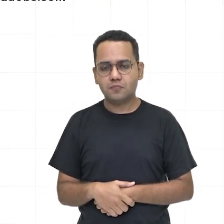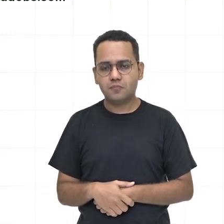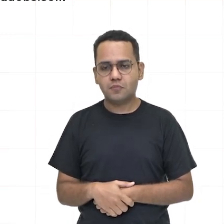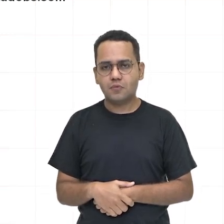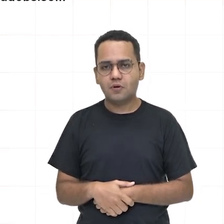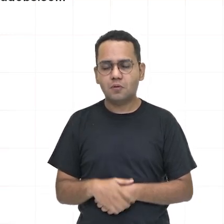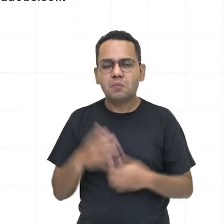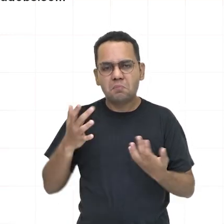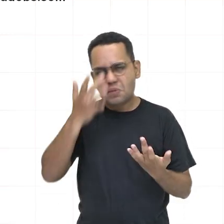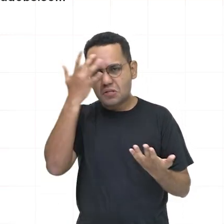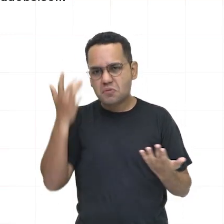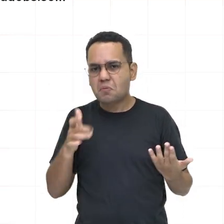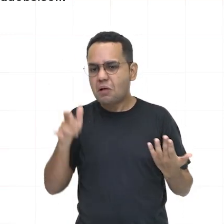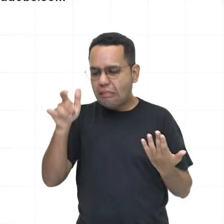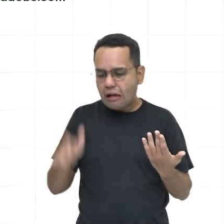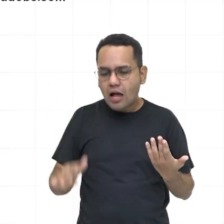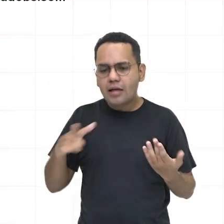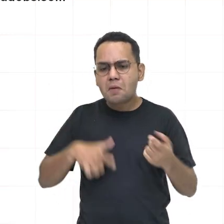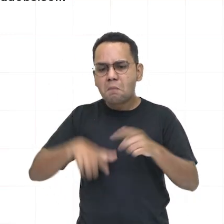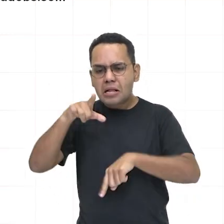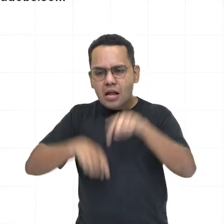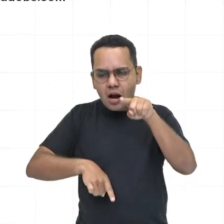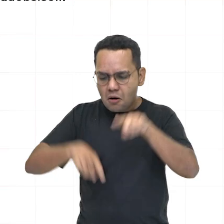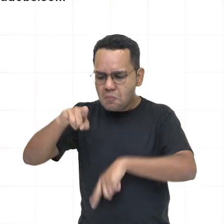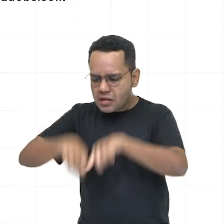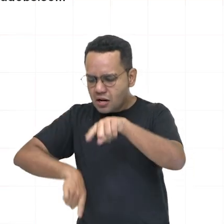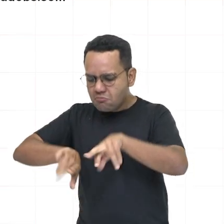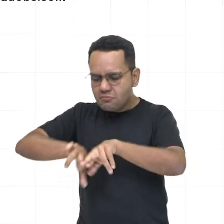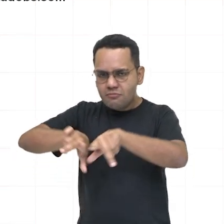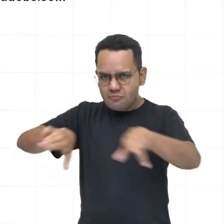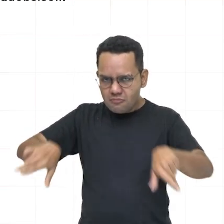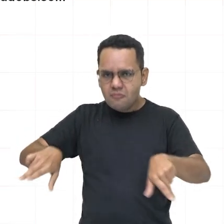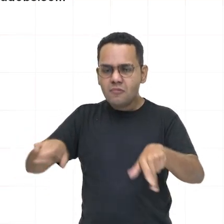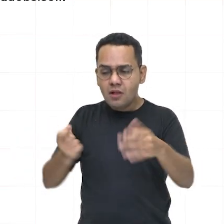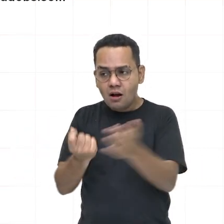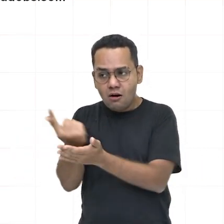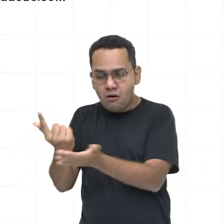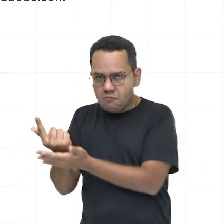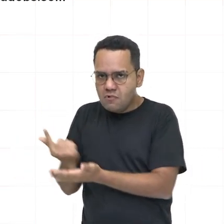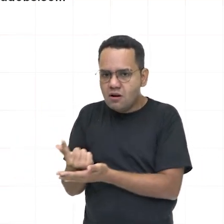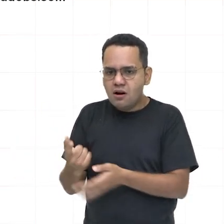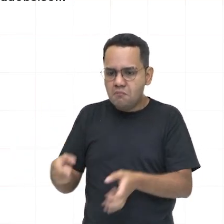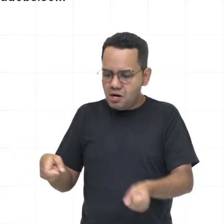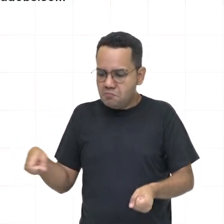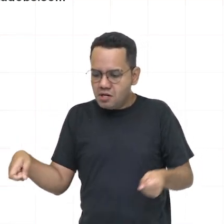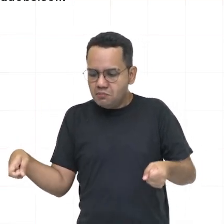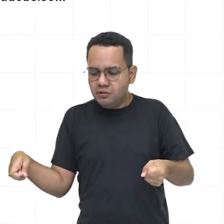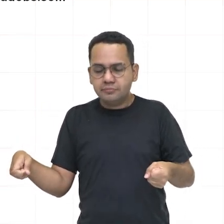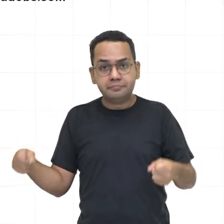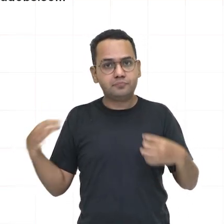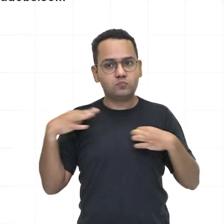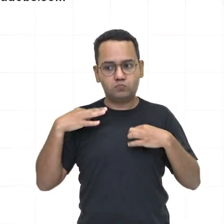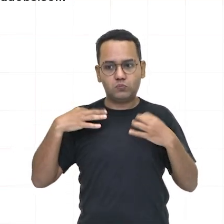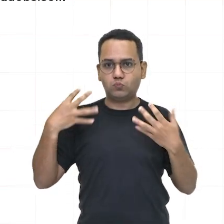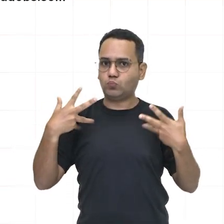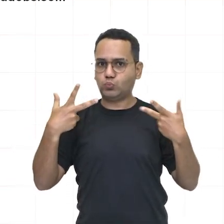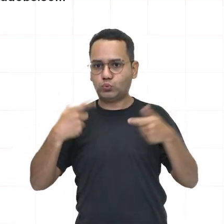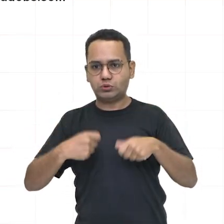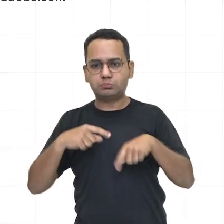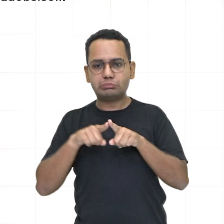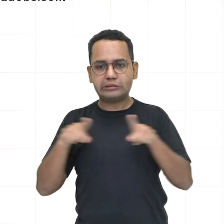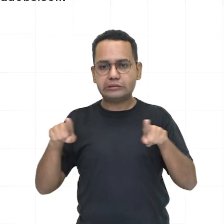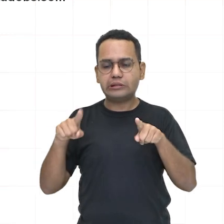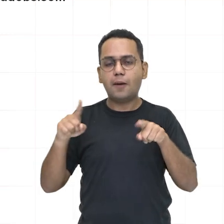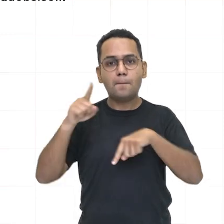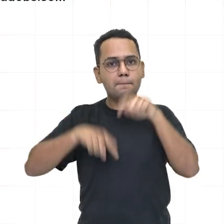sacolas diferentes, ou seja, ela comprou em vários lugares diferentes, ela está ali muito bem vestida e cheia de acessórios, não é